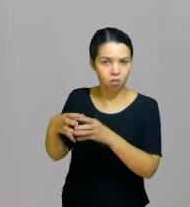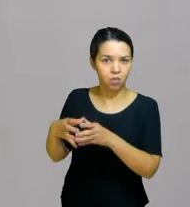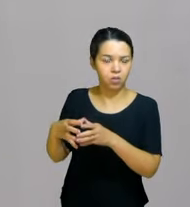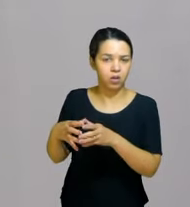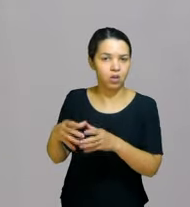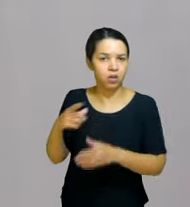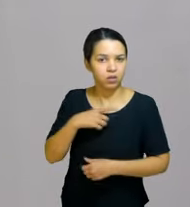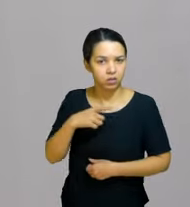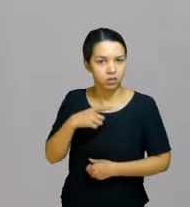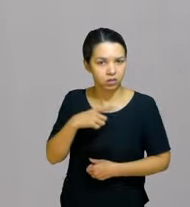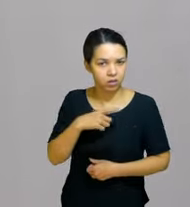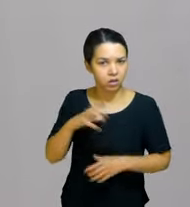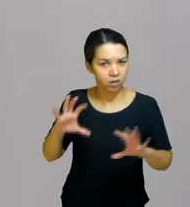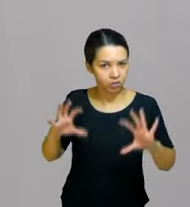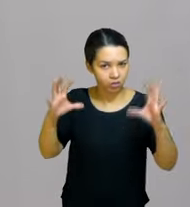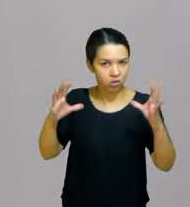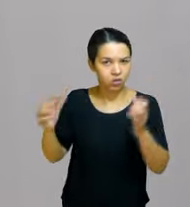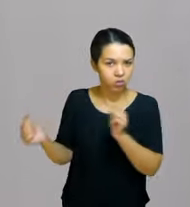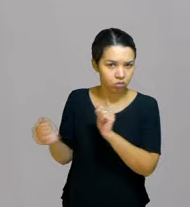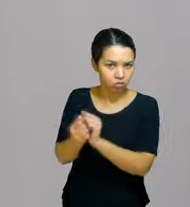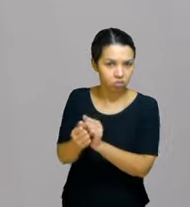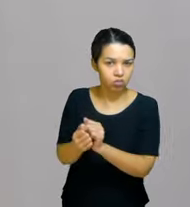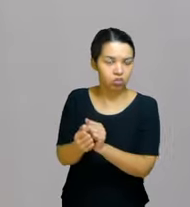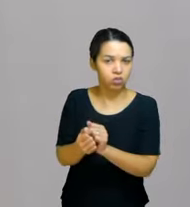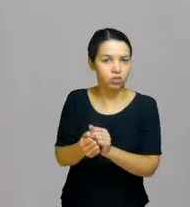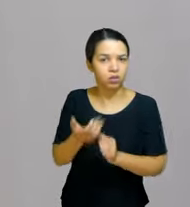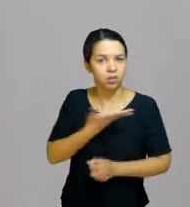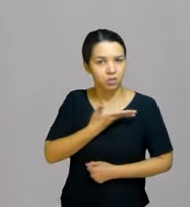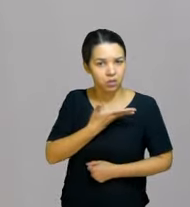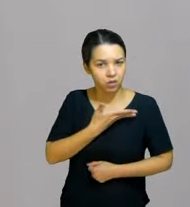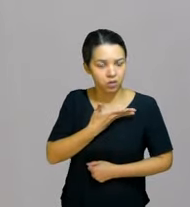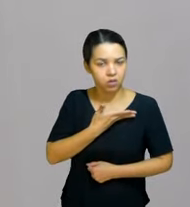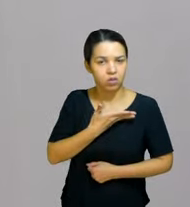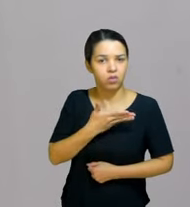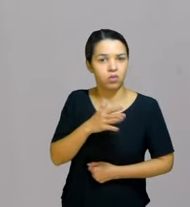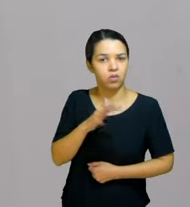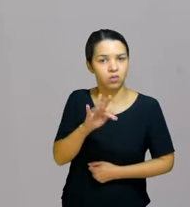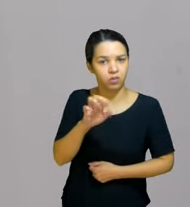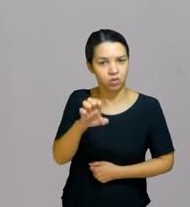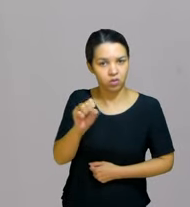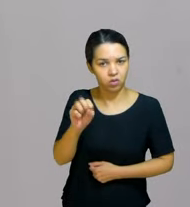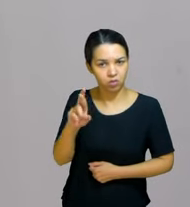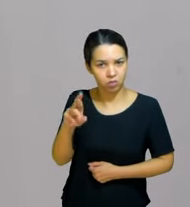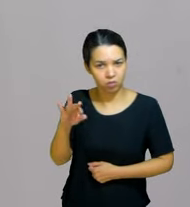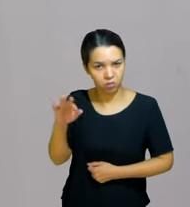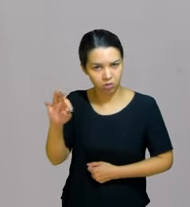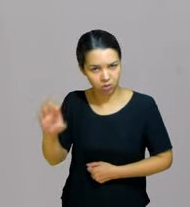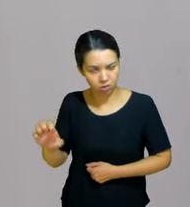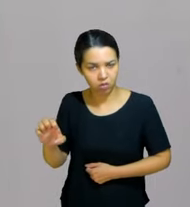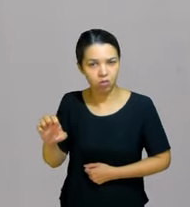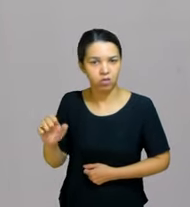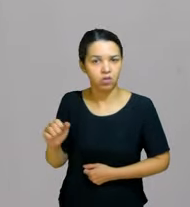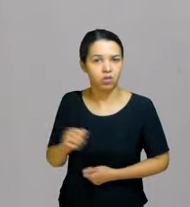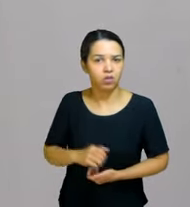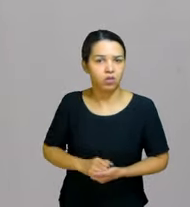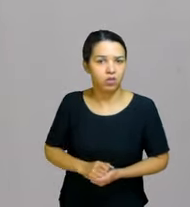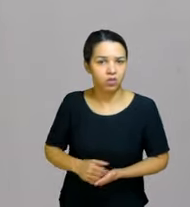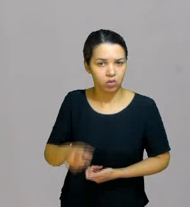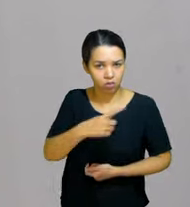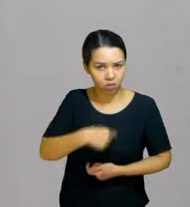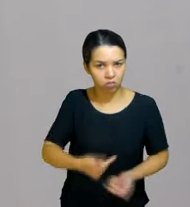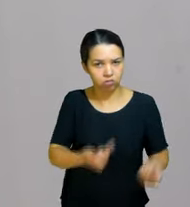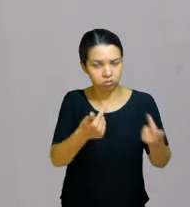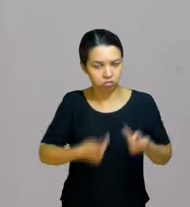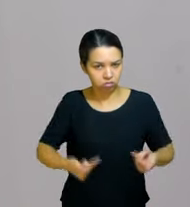carregam os eventos comigo. Esse pessoal, amigos da FESPORTE, carregam o esporte Santa Catarina nas costas. E a gente está sendo muito